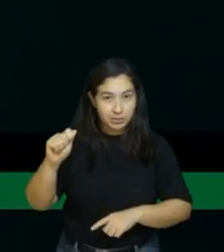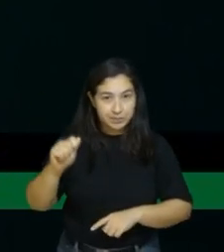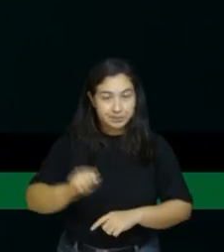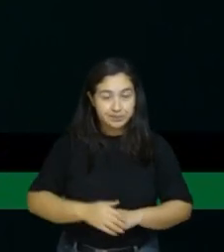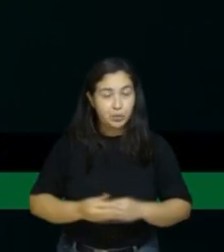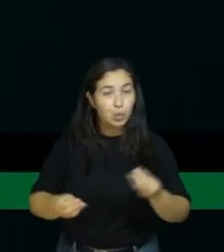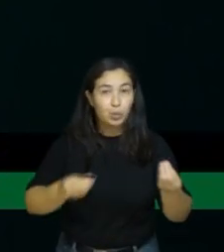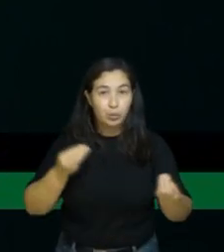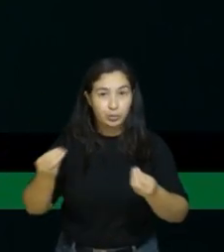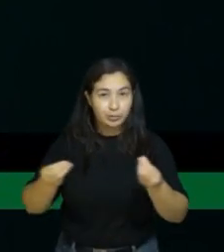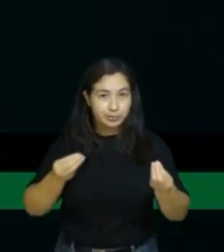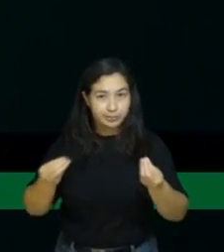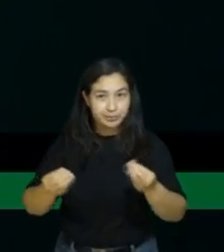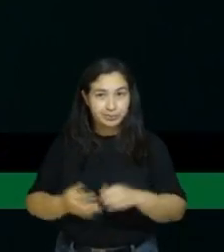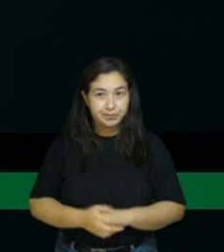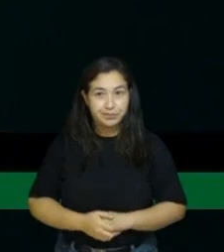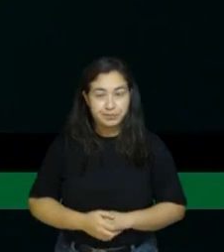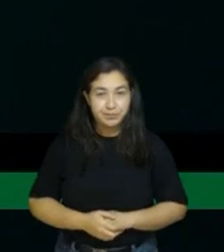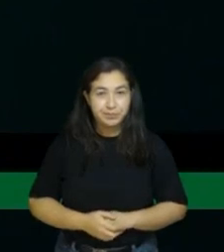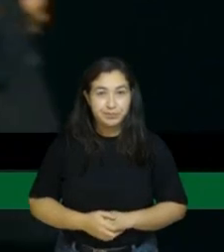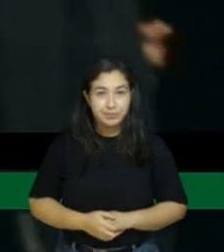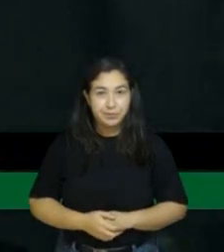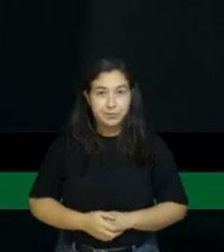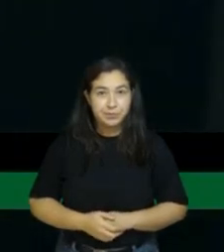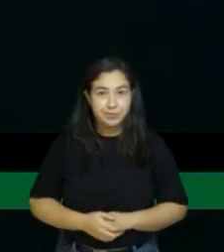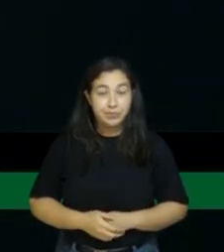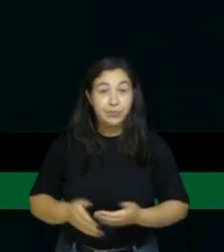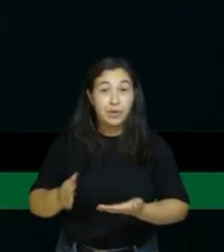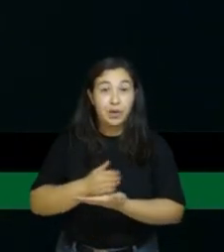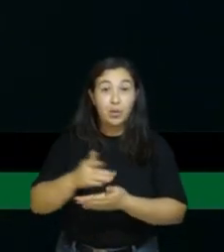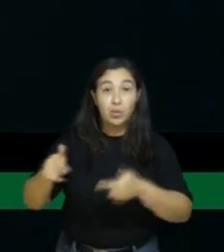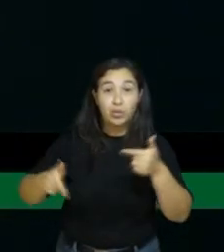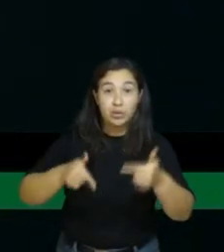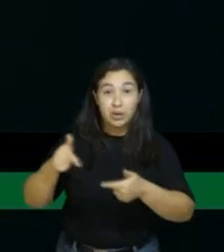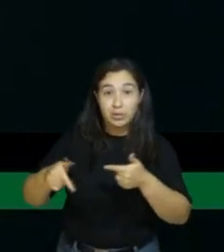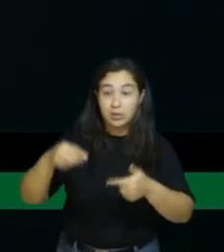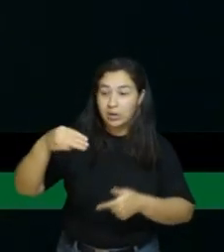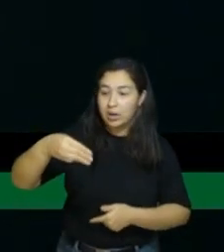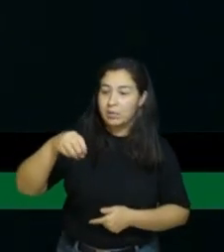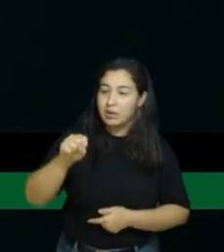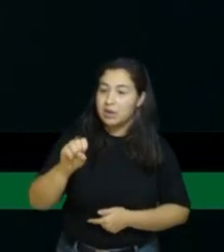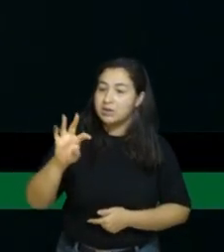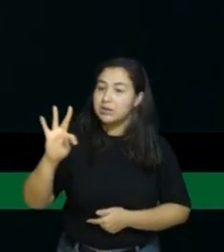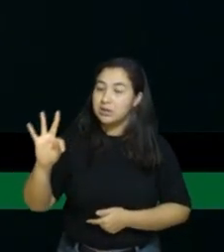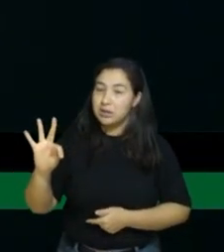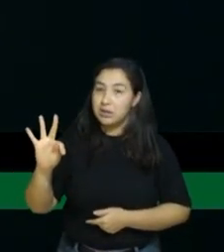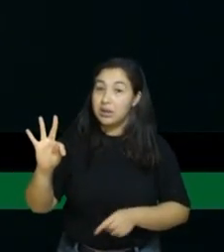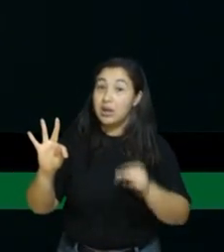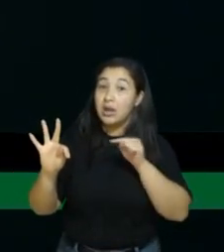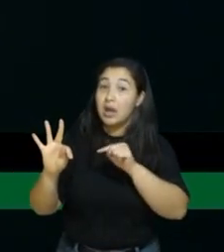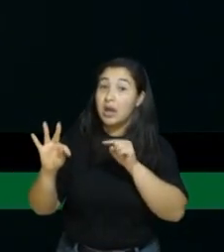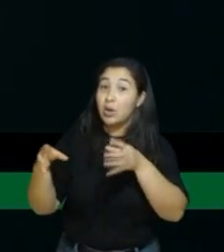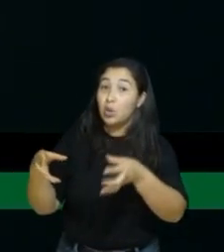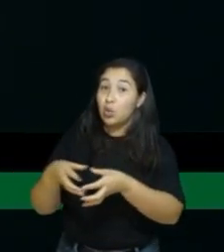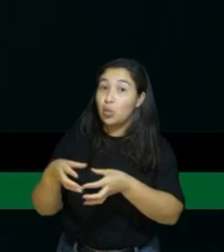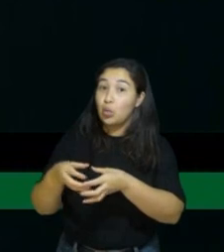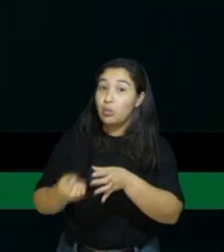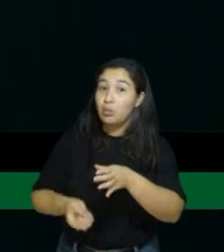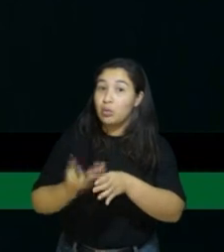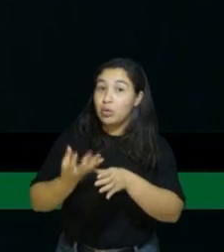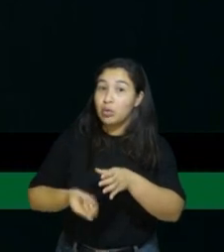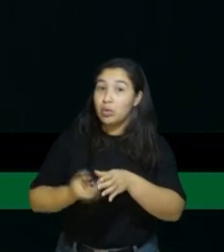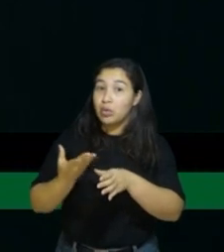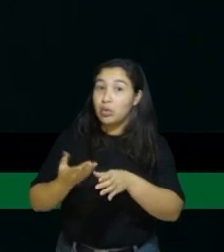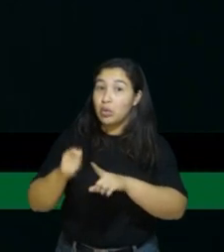abril o movimento dos trabalhadores sem terra criaram o Abril